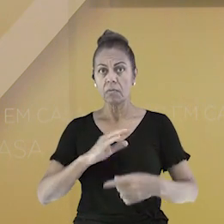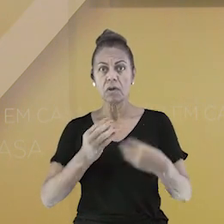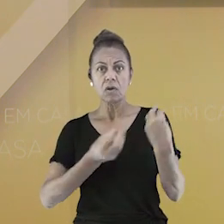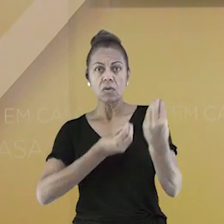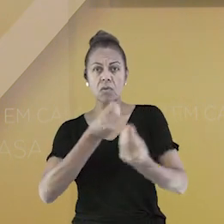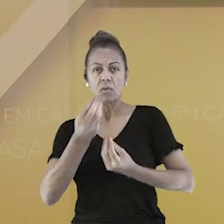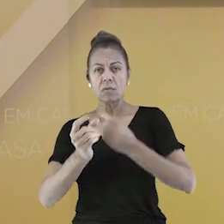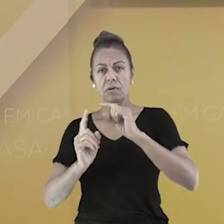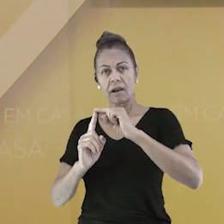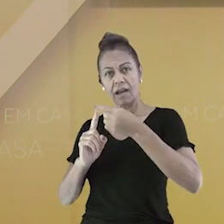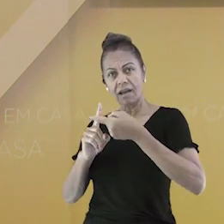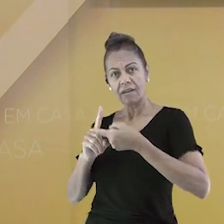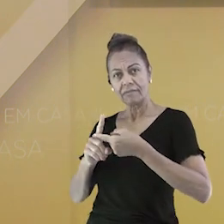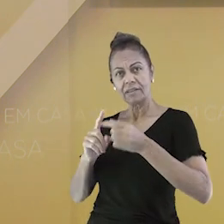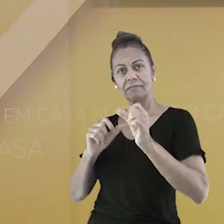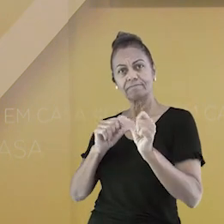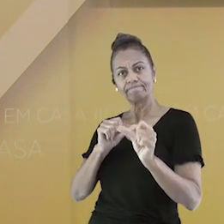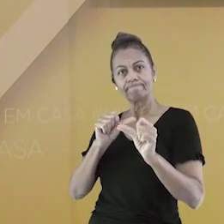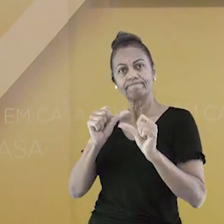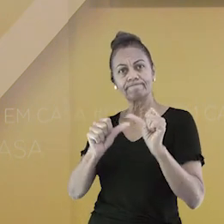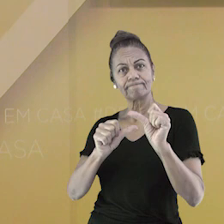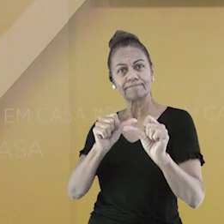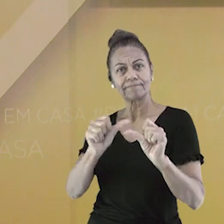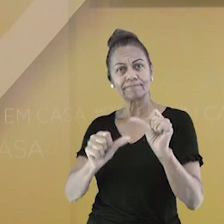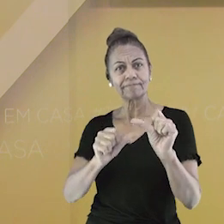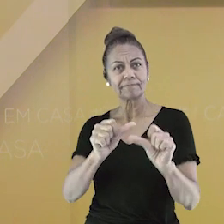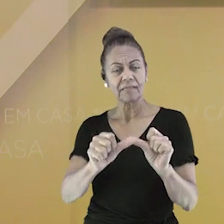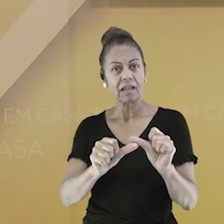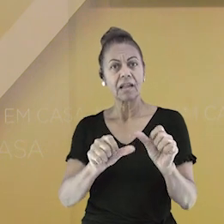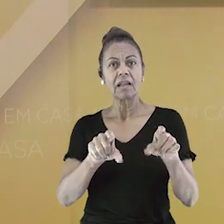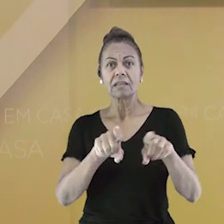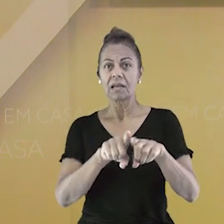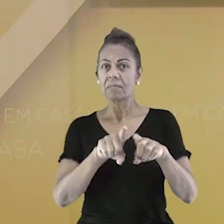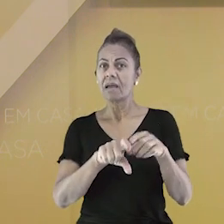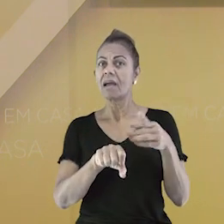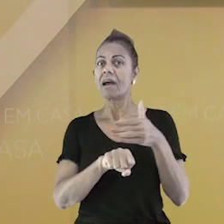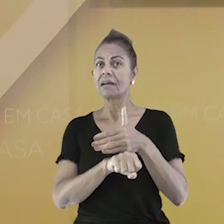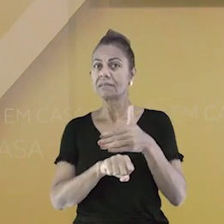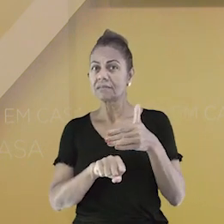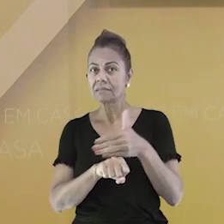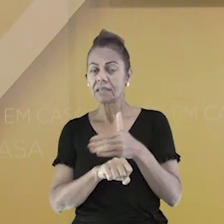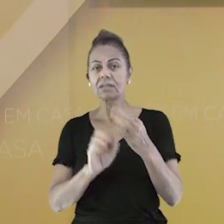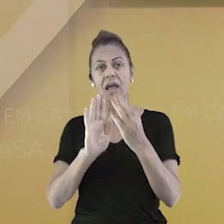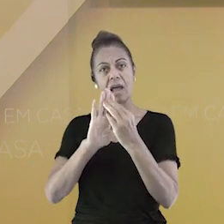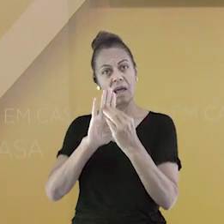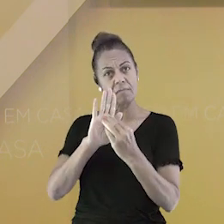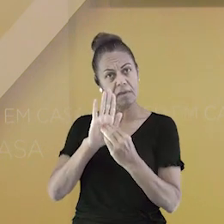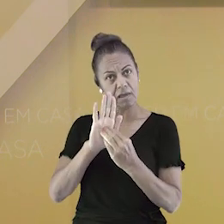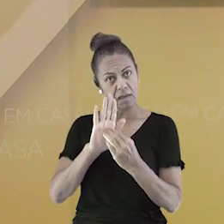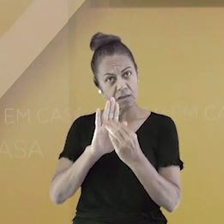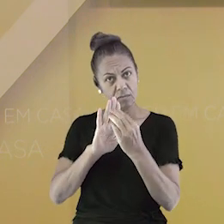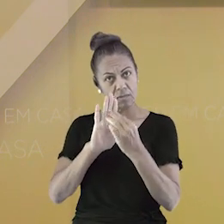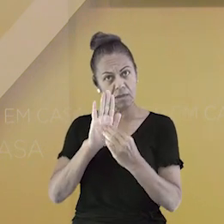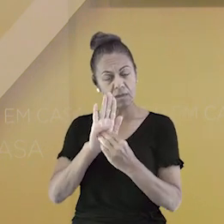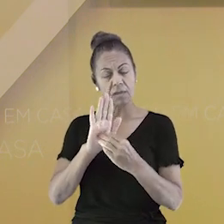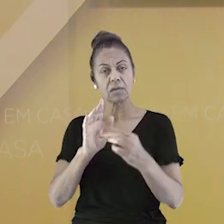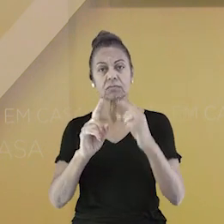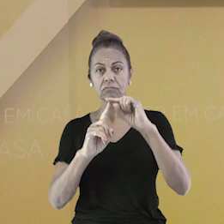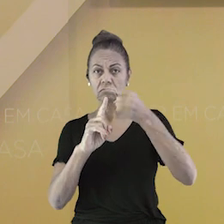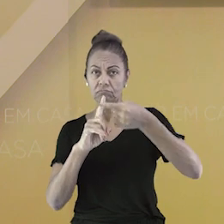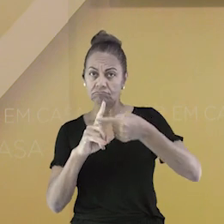as transformações que ocorrem durante a gravidez. Da mesma forma, estabelece o acesso a métodos